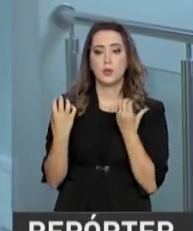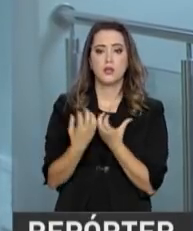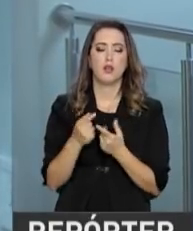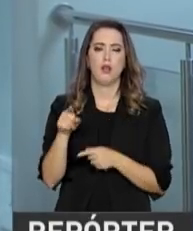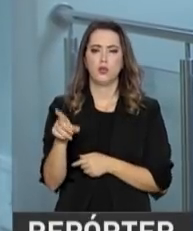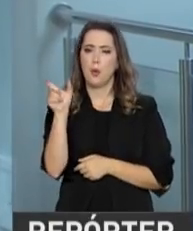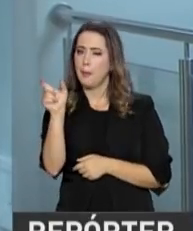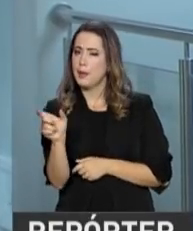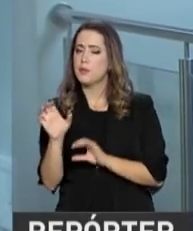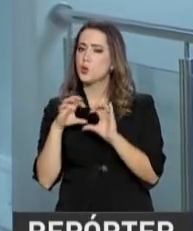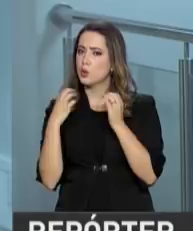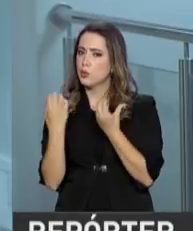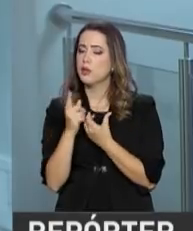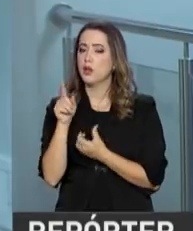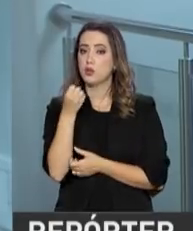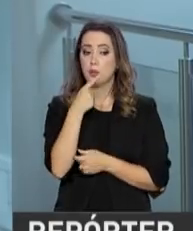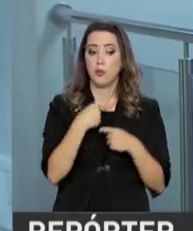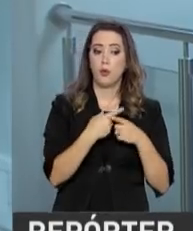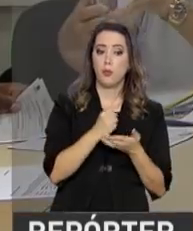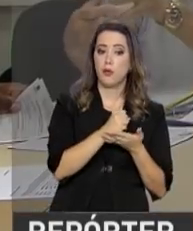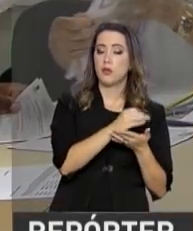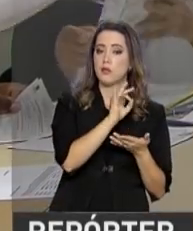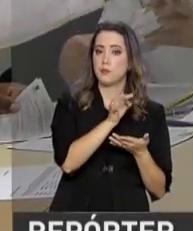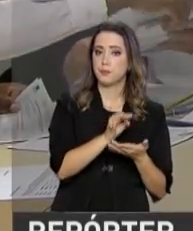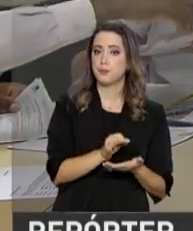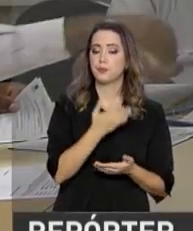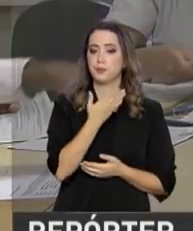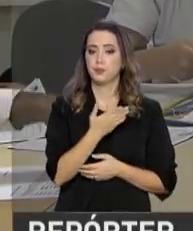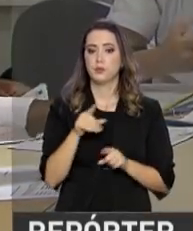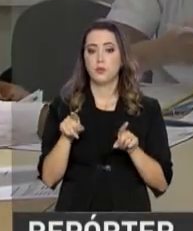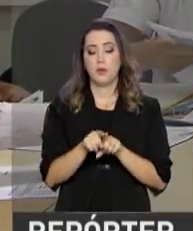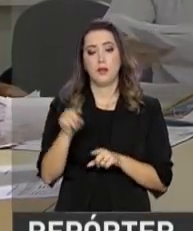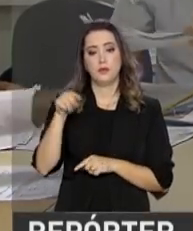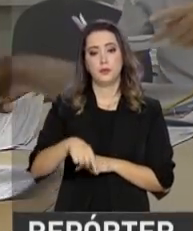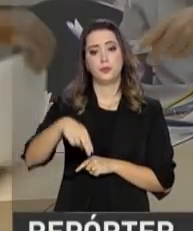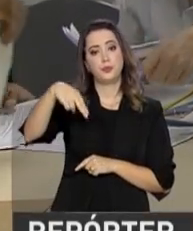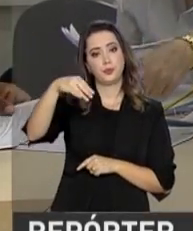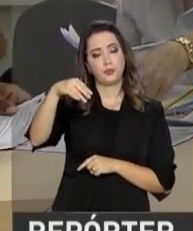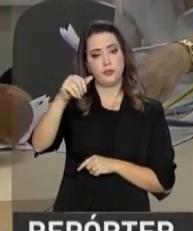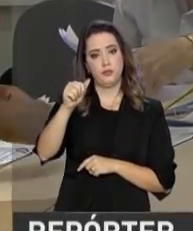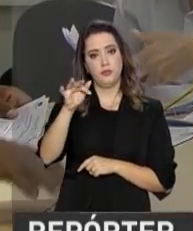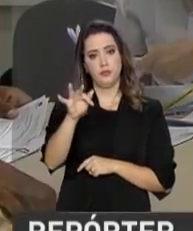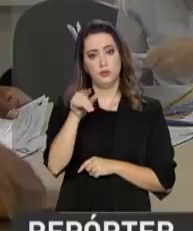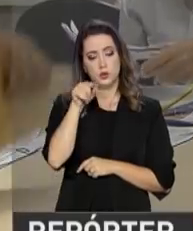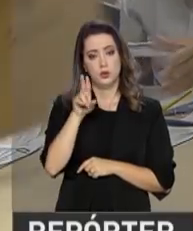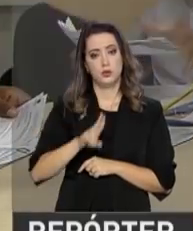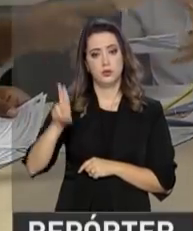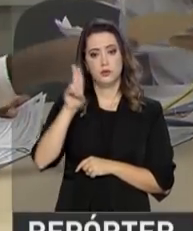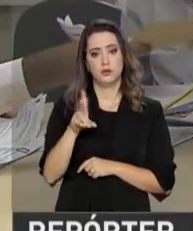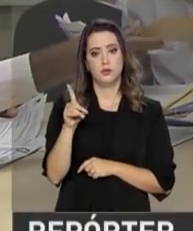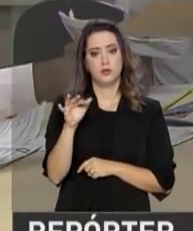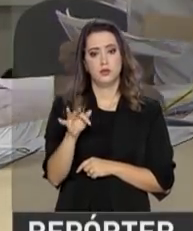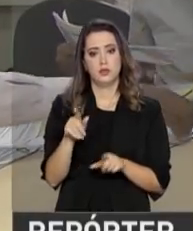uma prestação de serviço segura, consistente. Este núcleo de apoio contábil e fiscal fica em uma universidade do